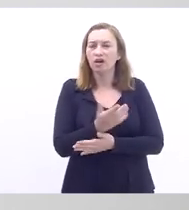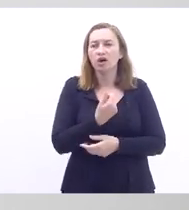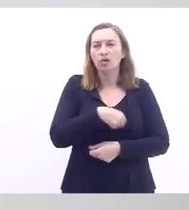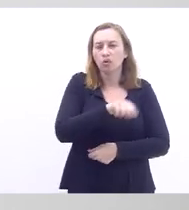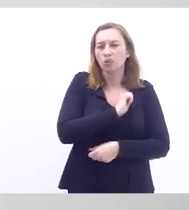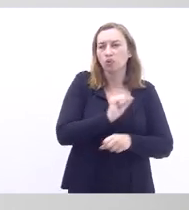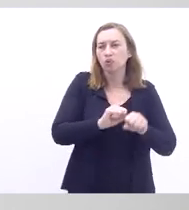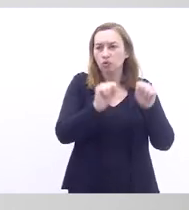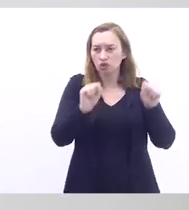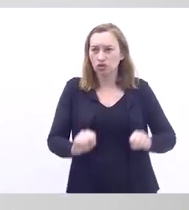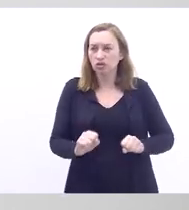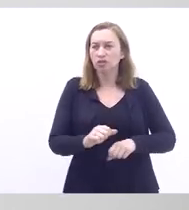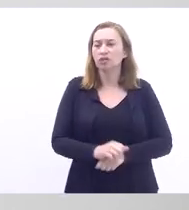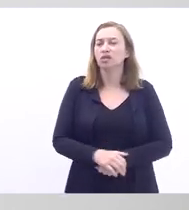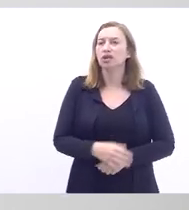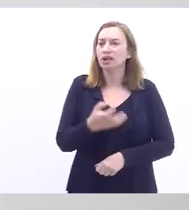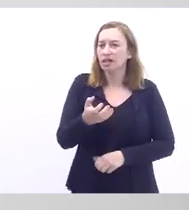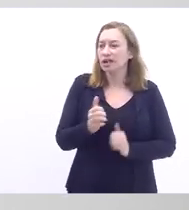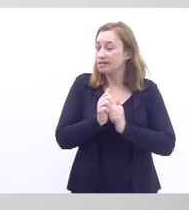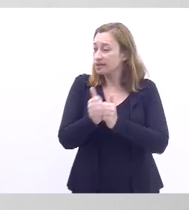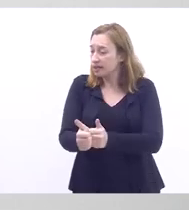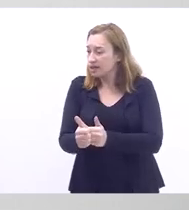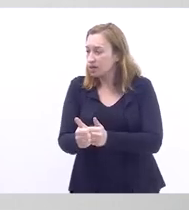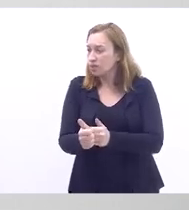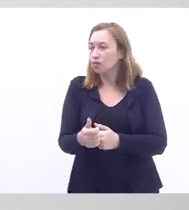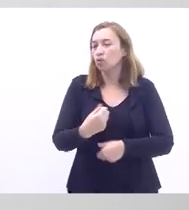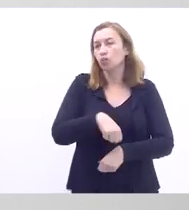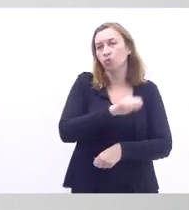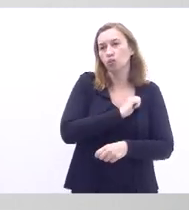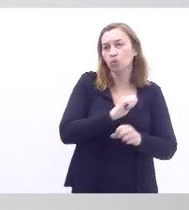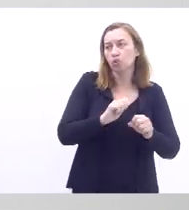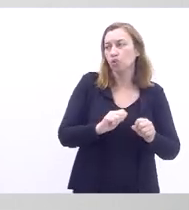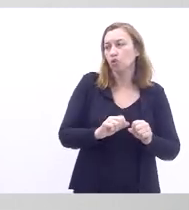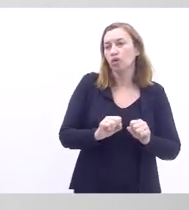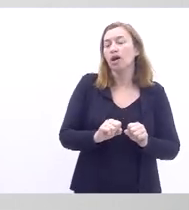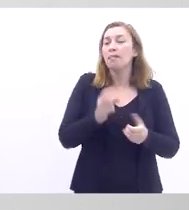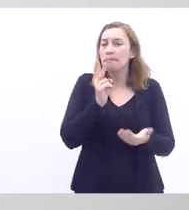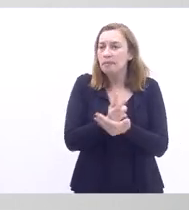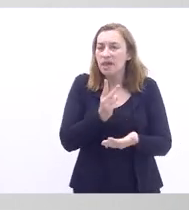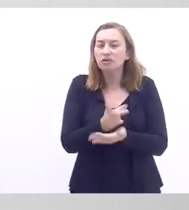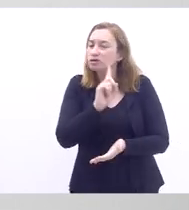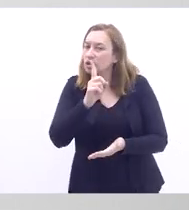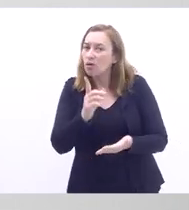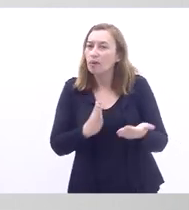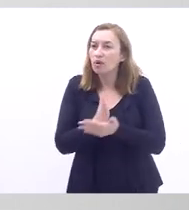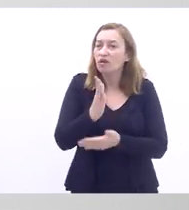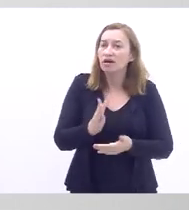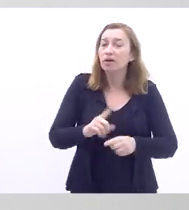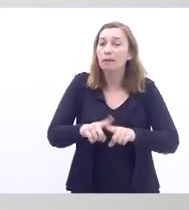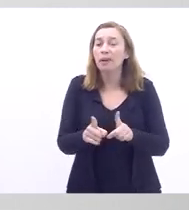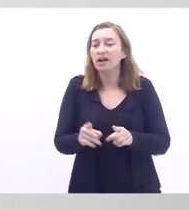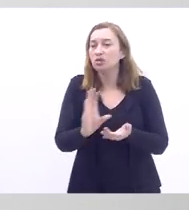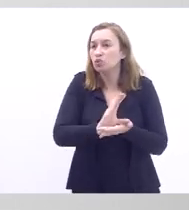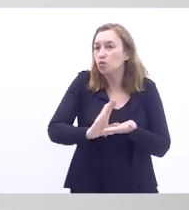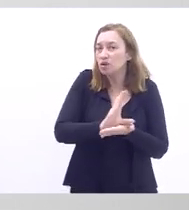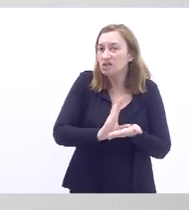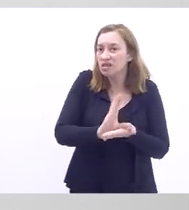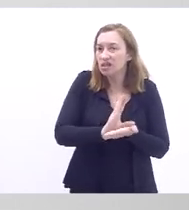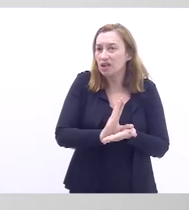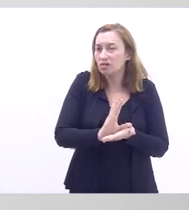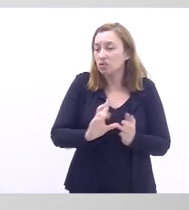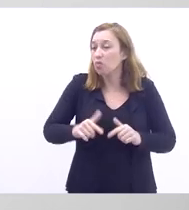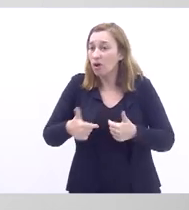é ele quer seguir o regime mesmo sentar aprovado só que como não tem o conselho se